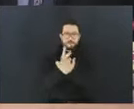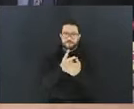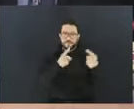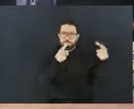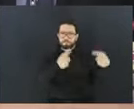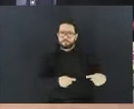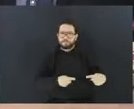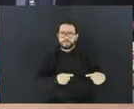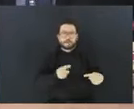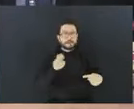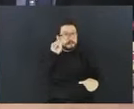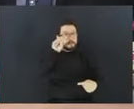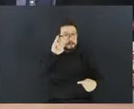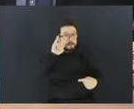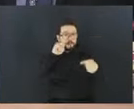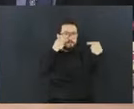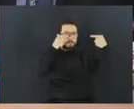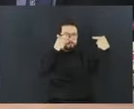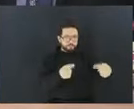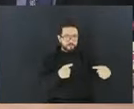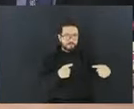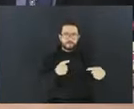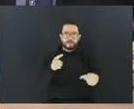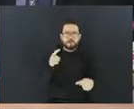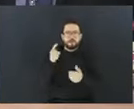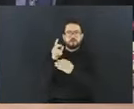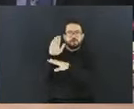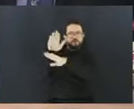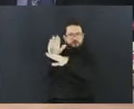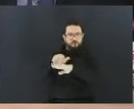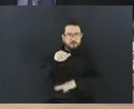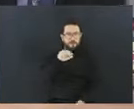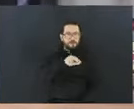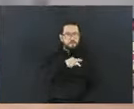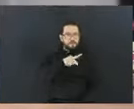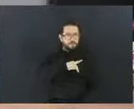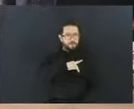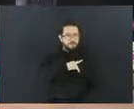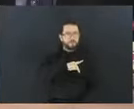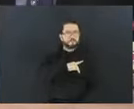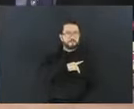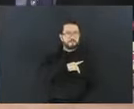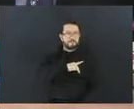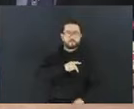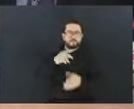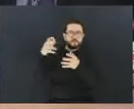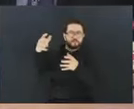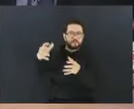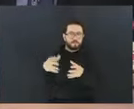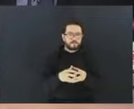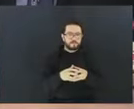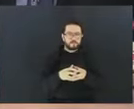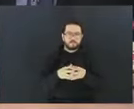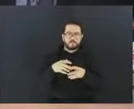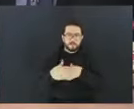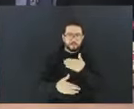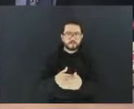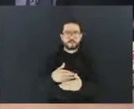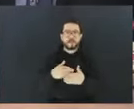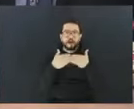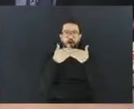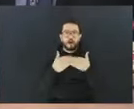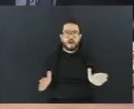à Polícia Militar, o Ministério Público é acionado, a Corregedoria é acionada. e o procedimento é aberto, né? Então,